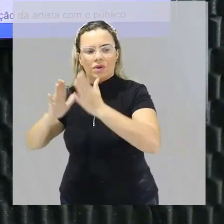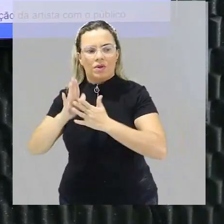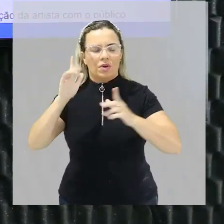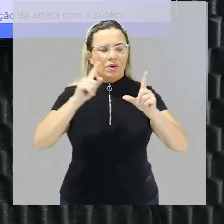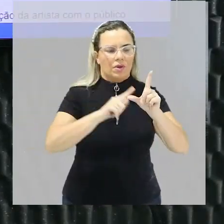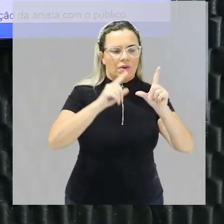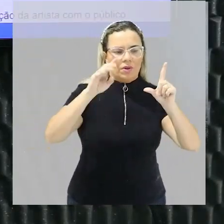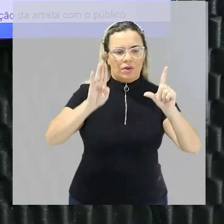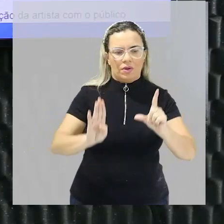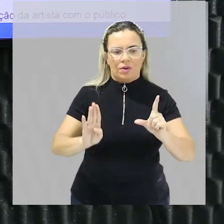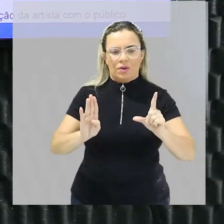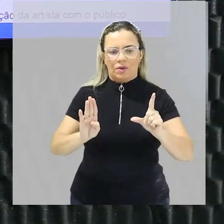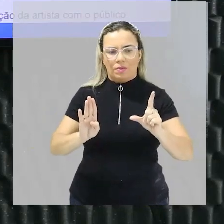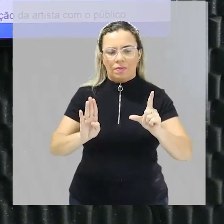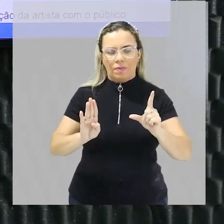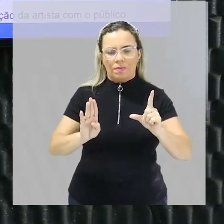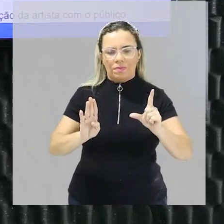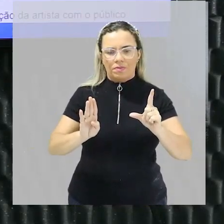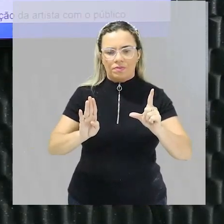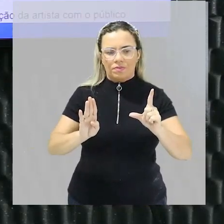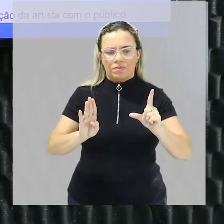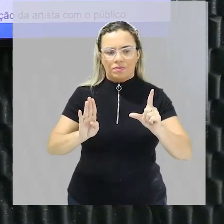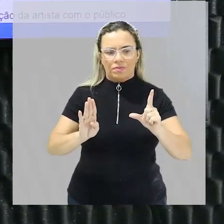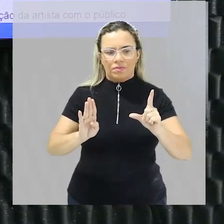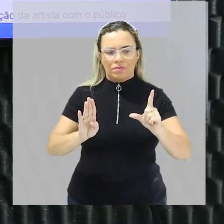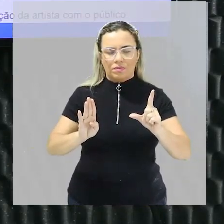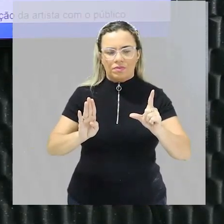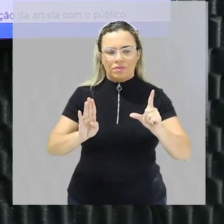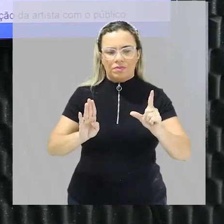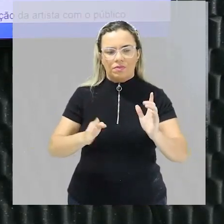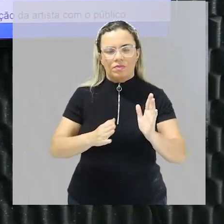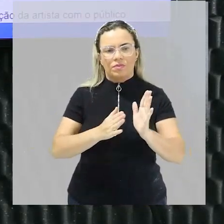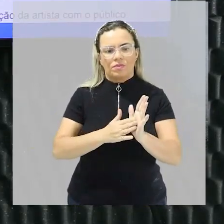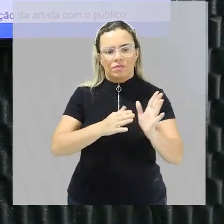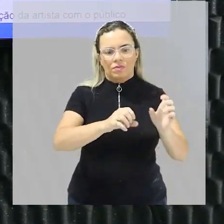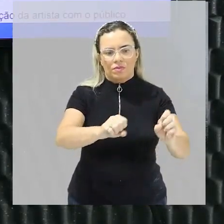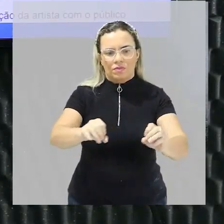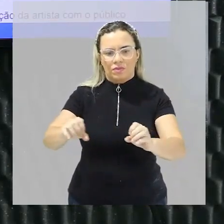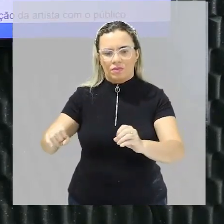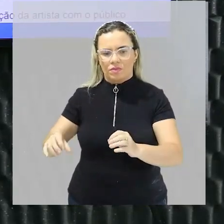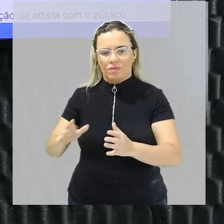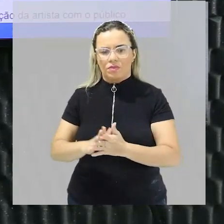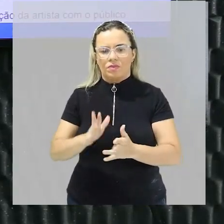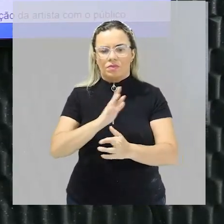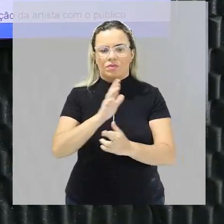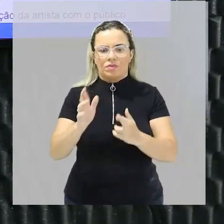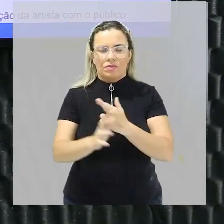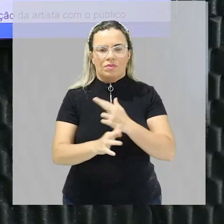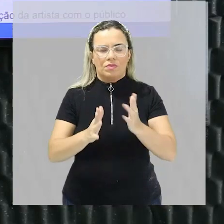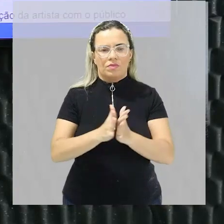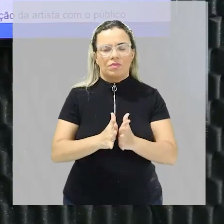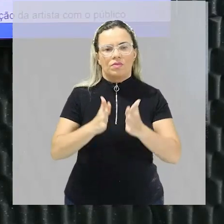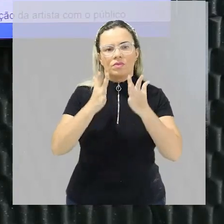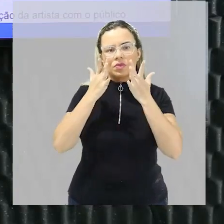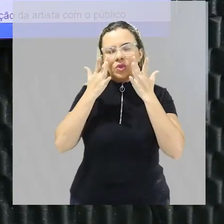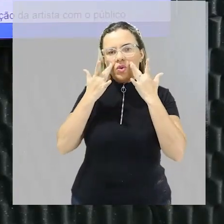B, abordagem educacional estabelecida na relação artista com o público. Não é uma questão educacional, é uma questão